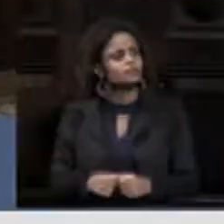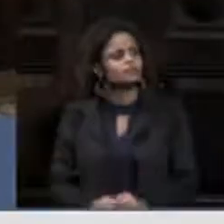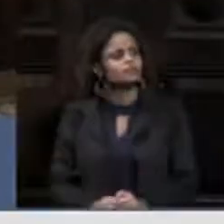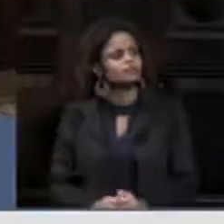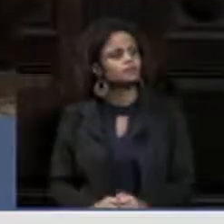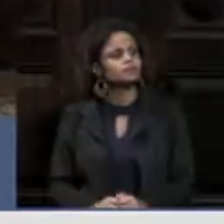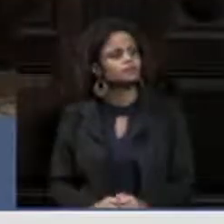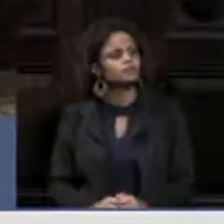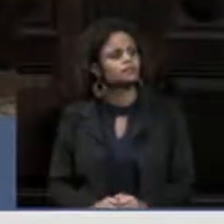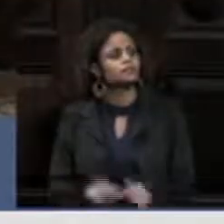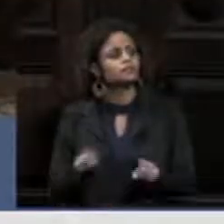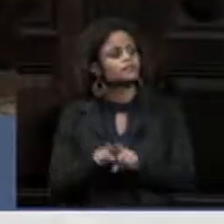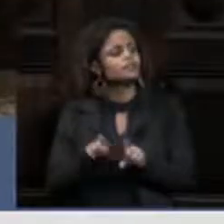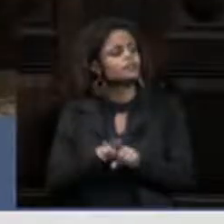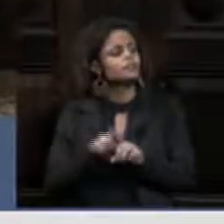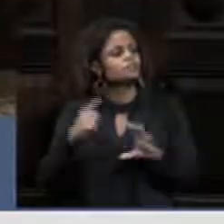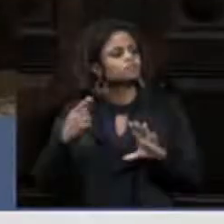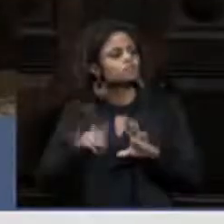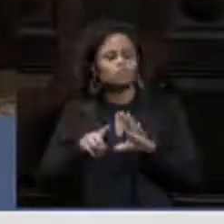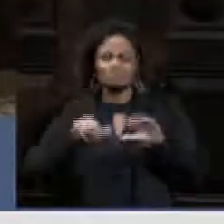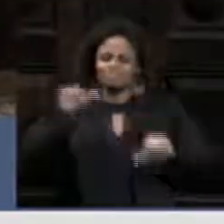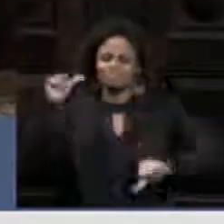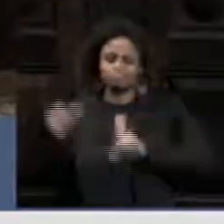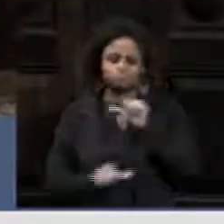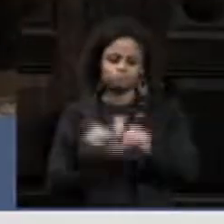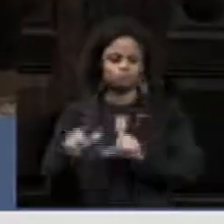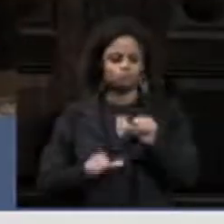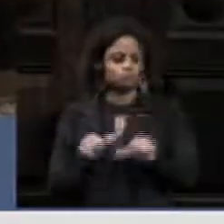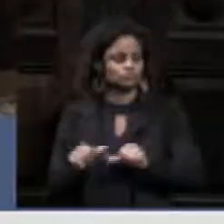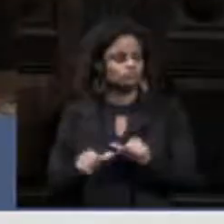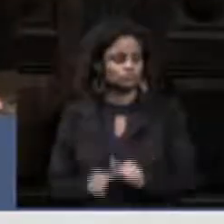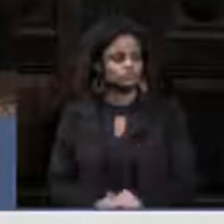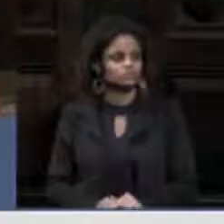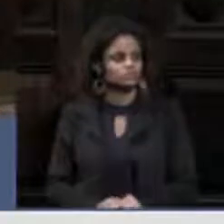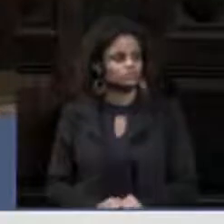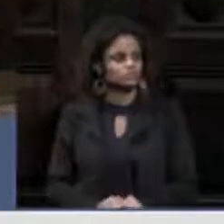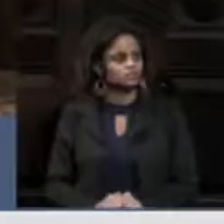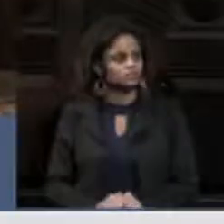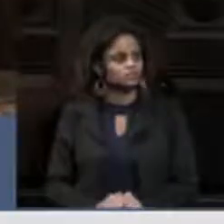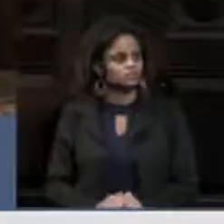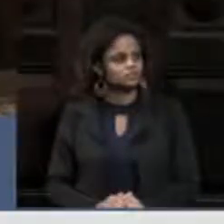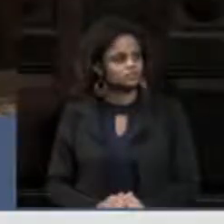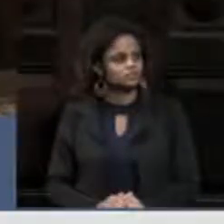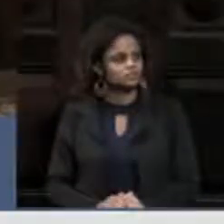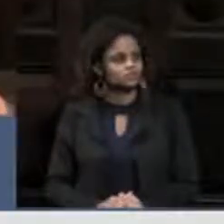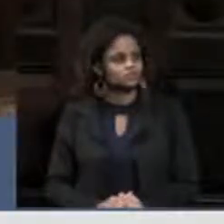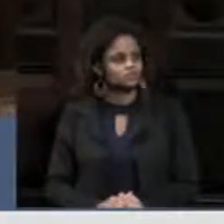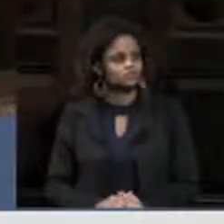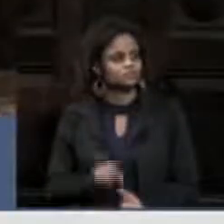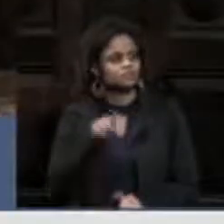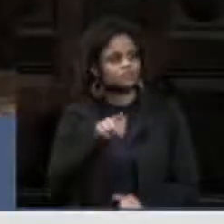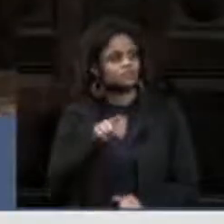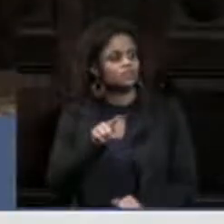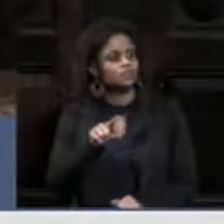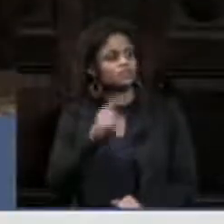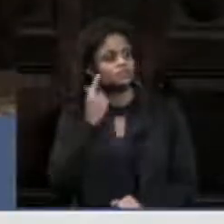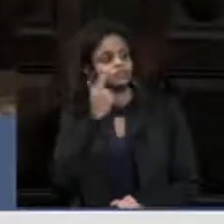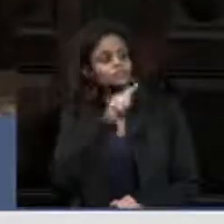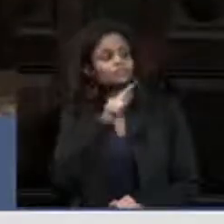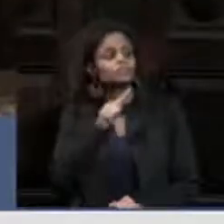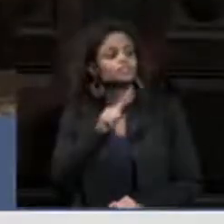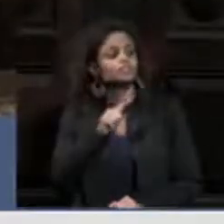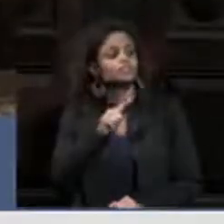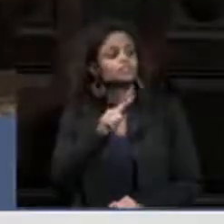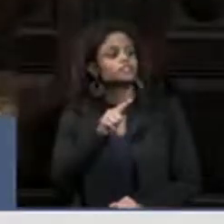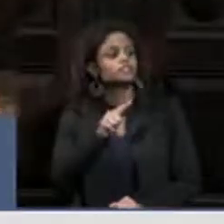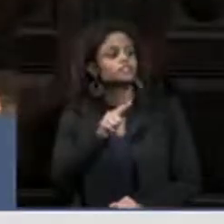e de uma profunda reforma institucional para que ela possa